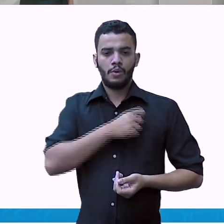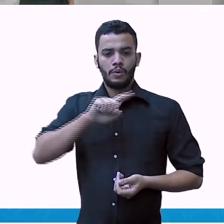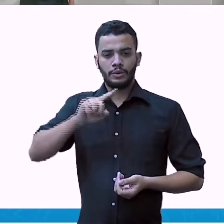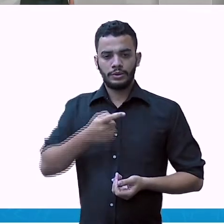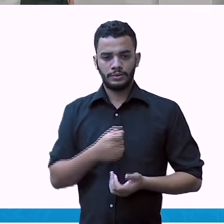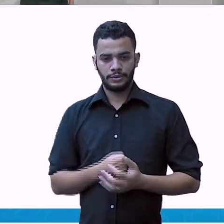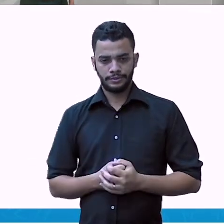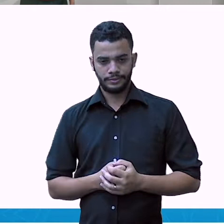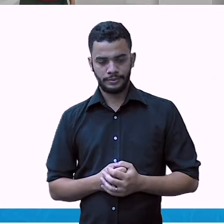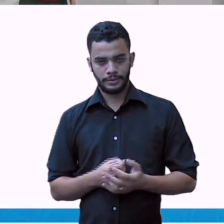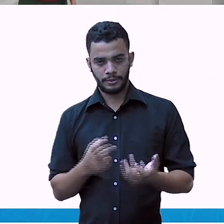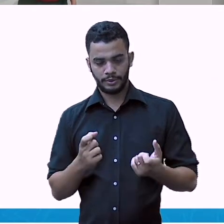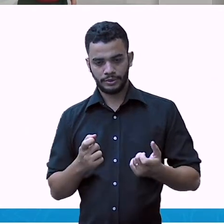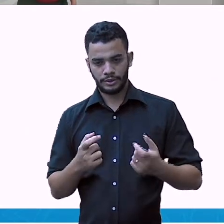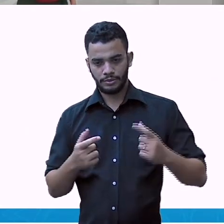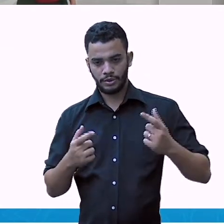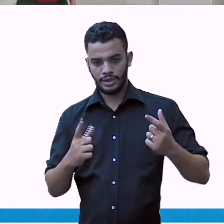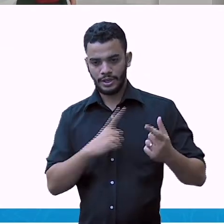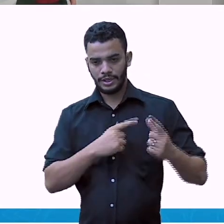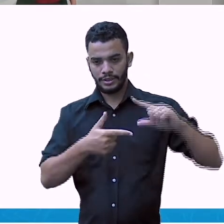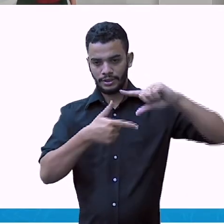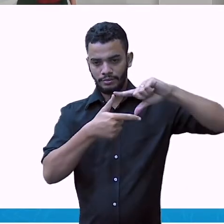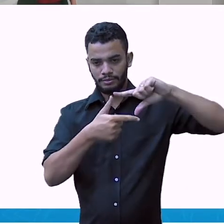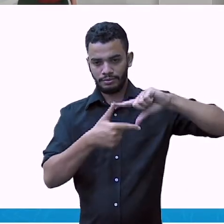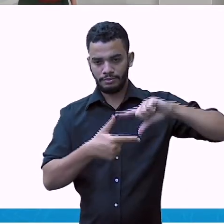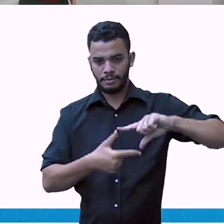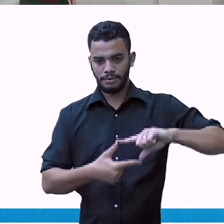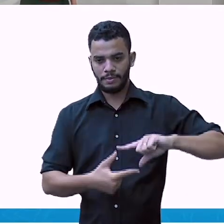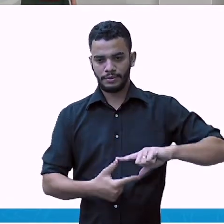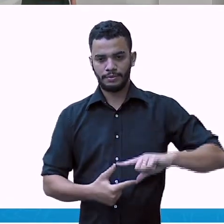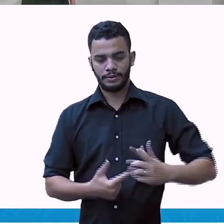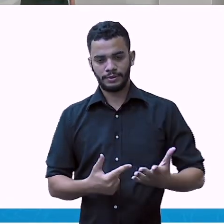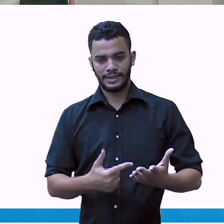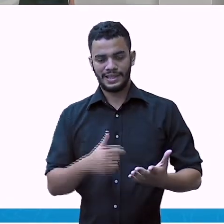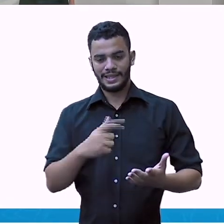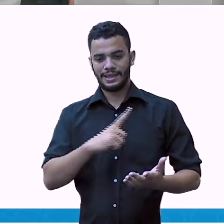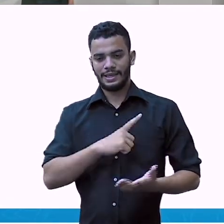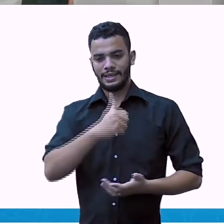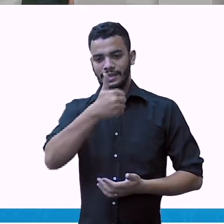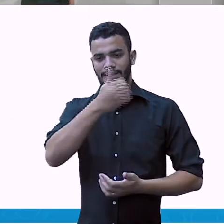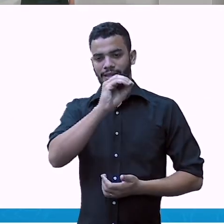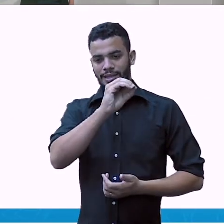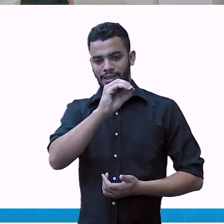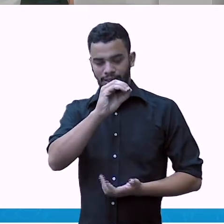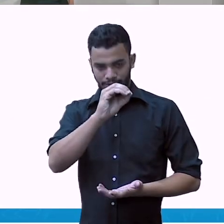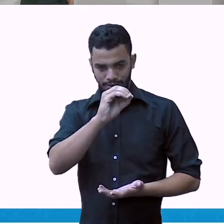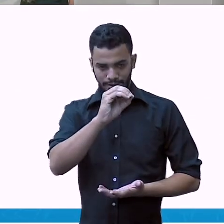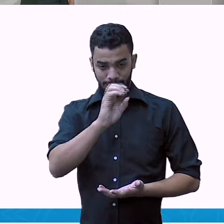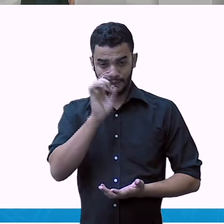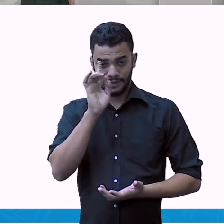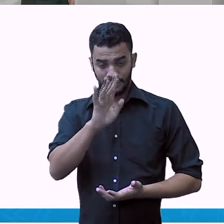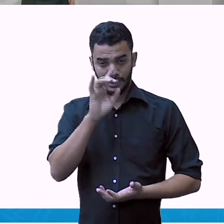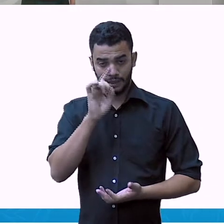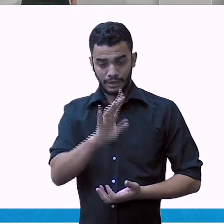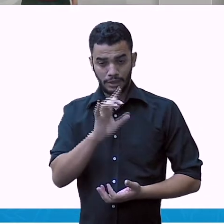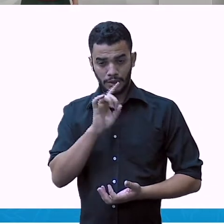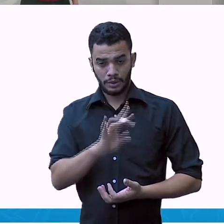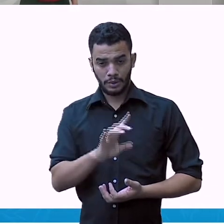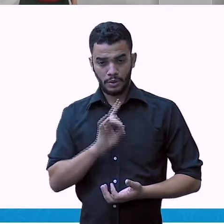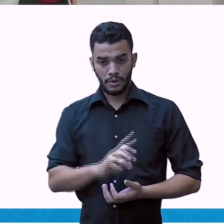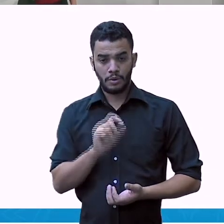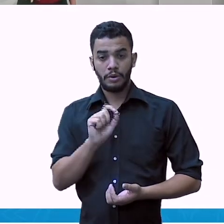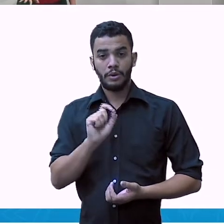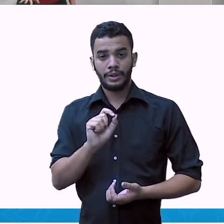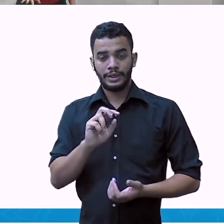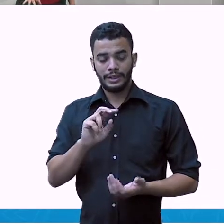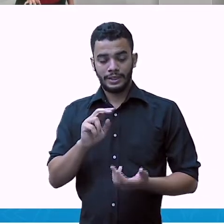Observe que ele está dividido em 10 partes iguais e cada uma delas é a 10ª